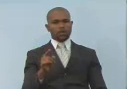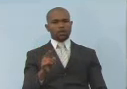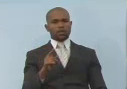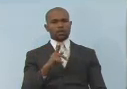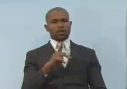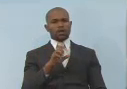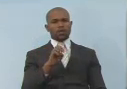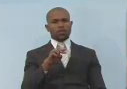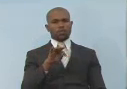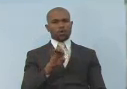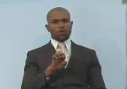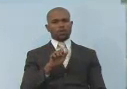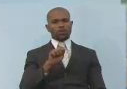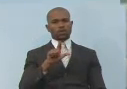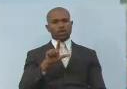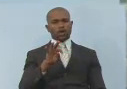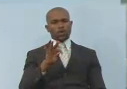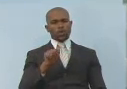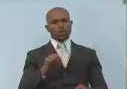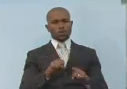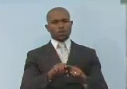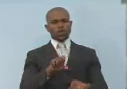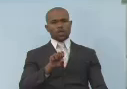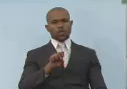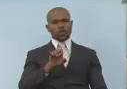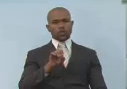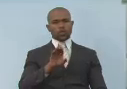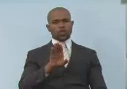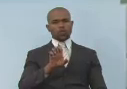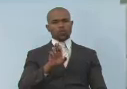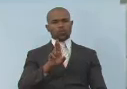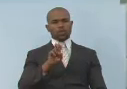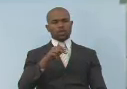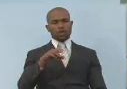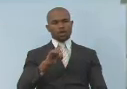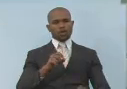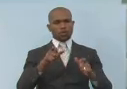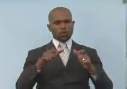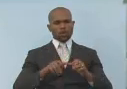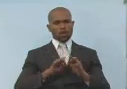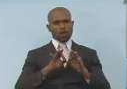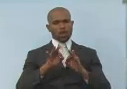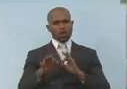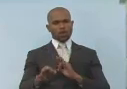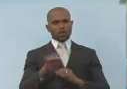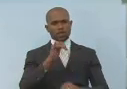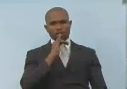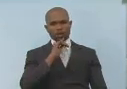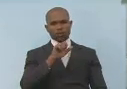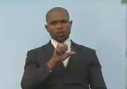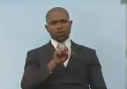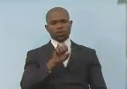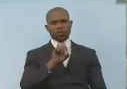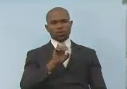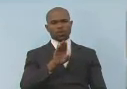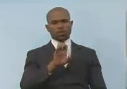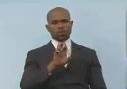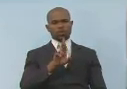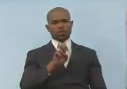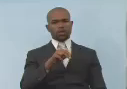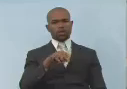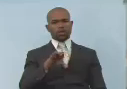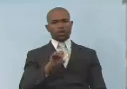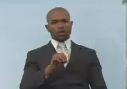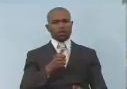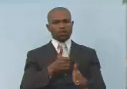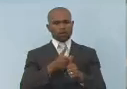e Soberano, que é uns bairros, né, bairro distante, e no caso do Soberano, ali ainda pega ali um pouco o